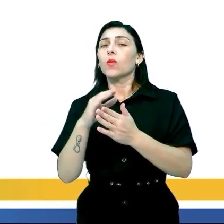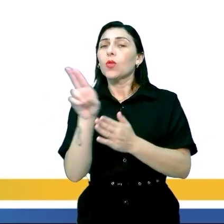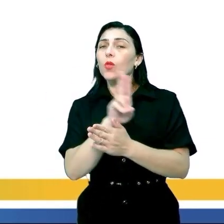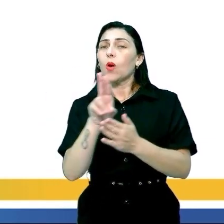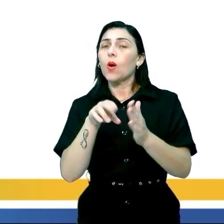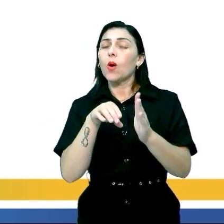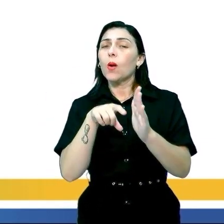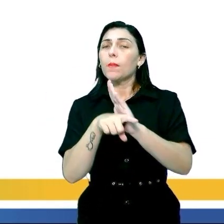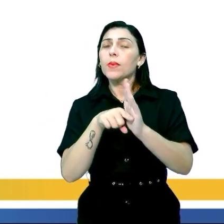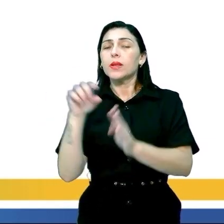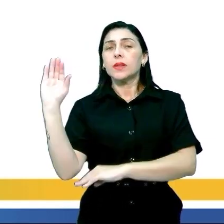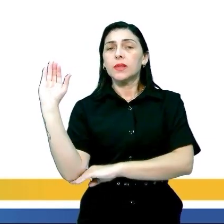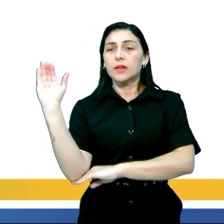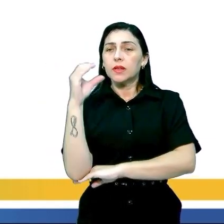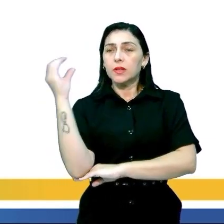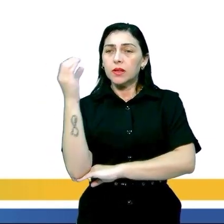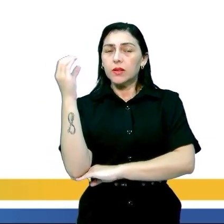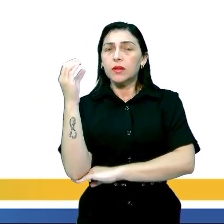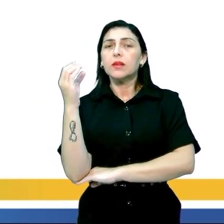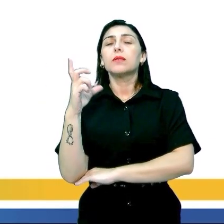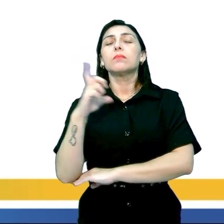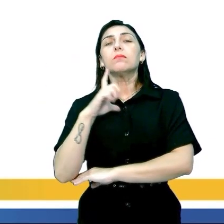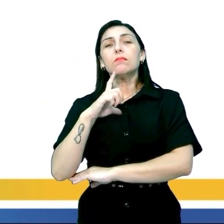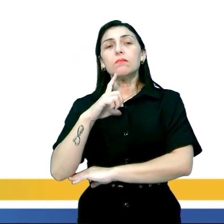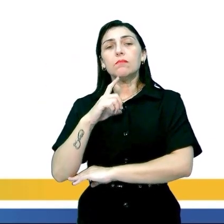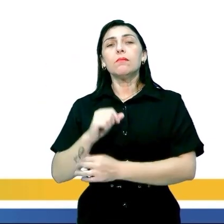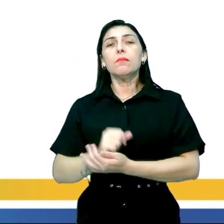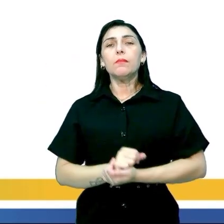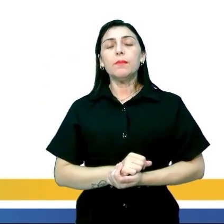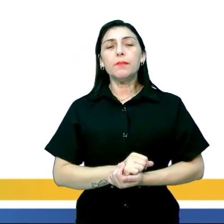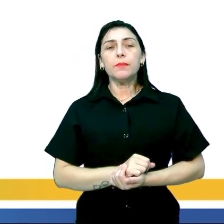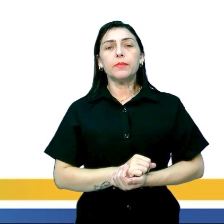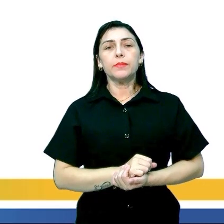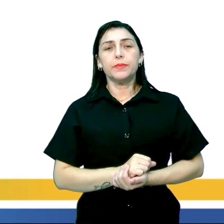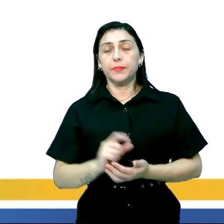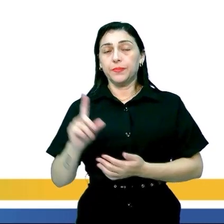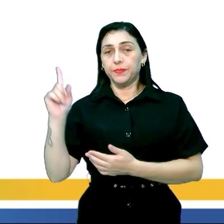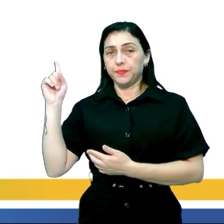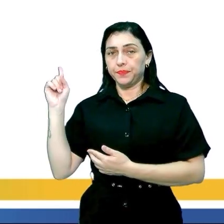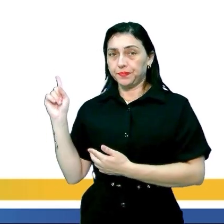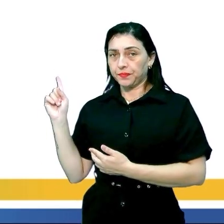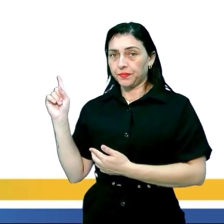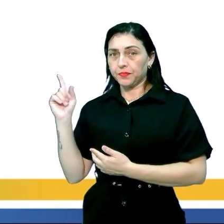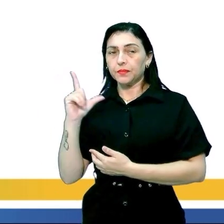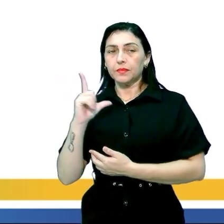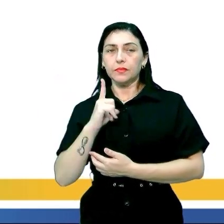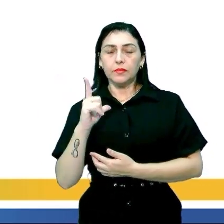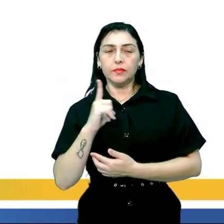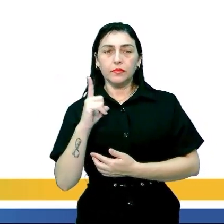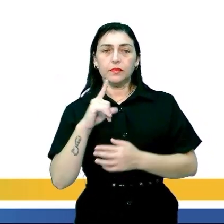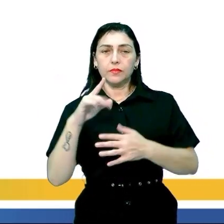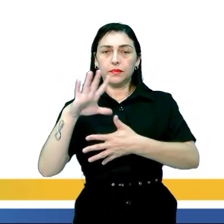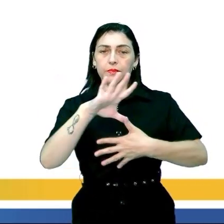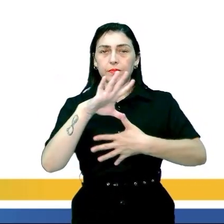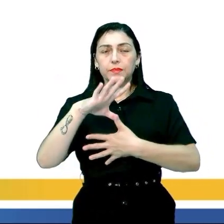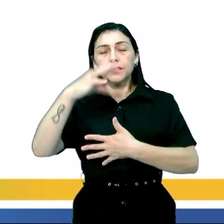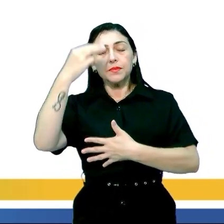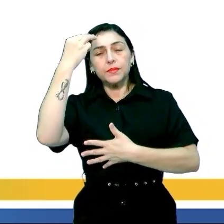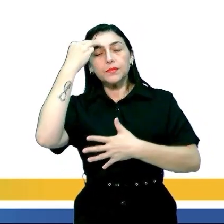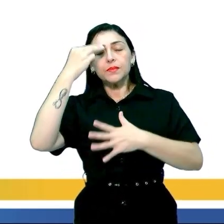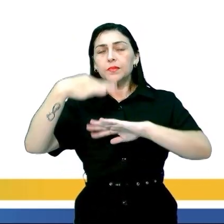receptores que recebem essas sensações, tá certo? E aqui, pessoal, temos um mapa mental